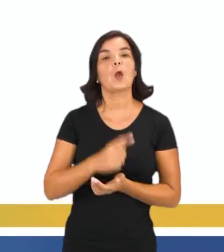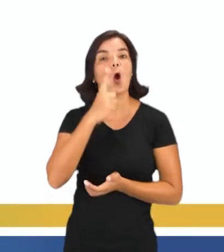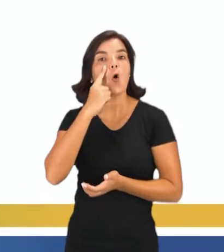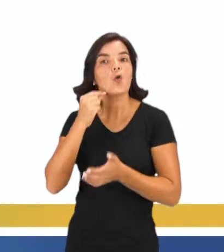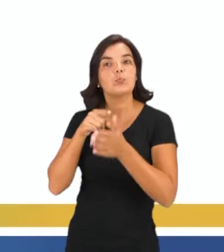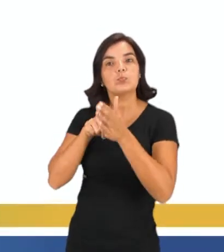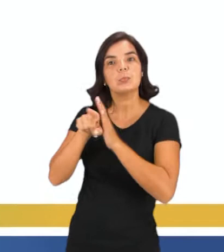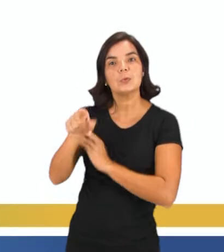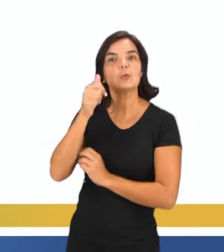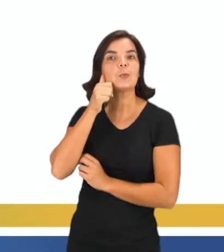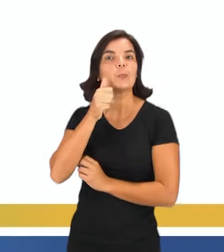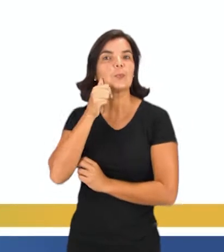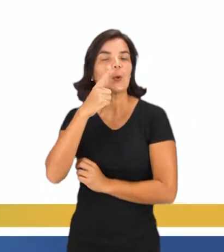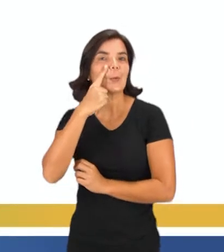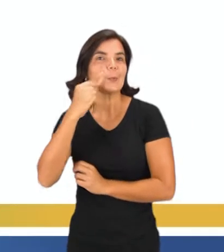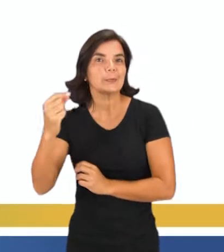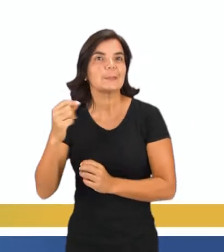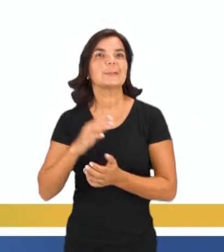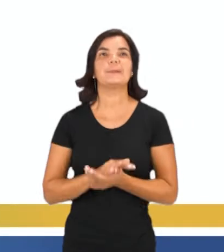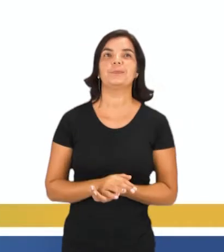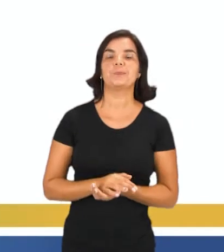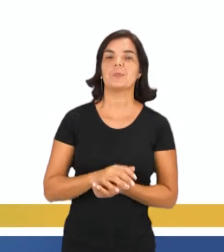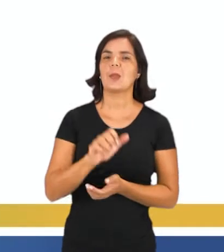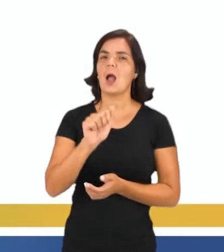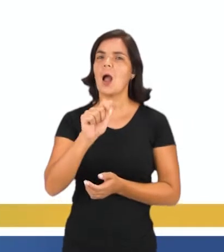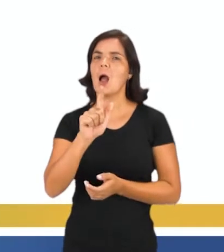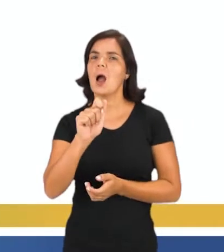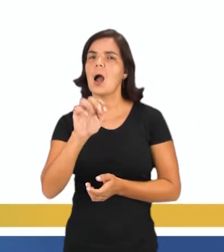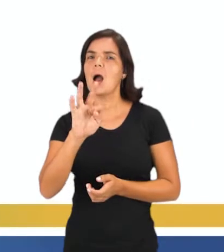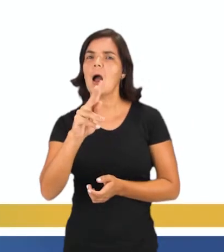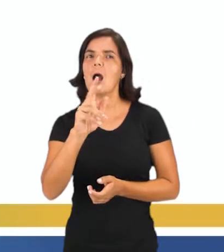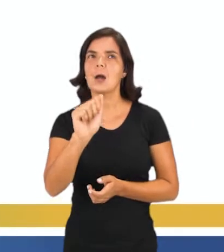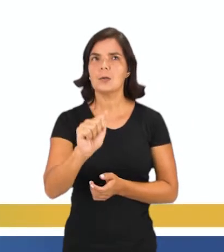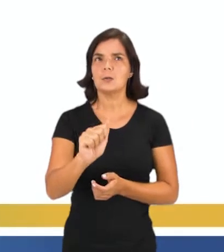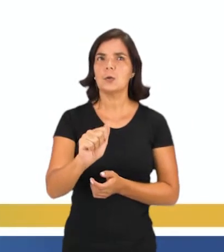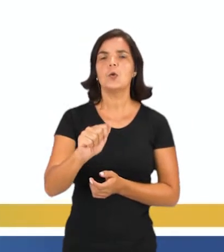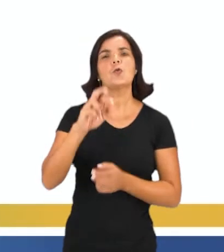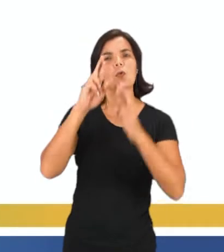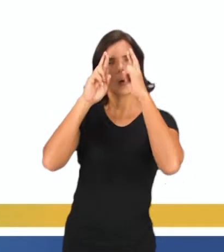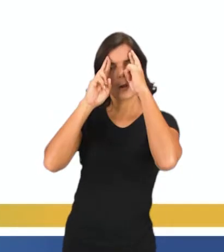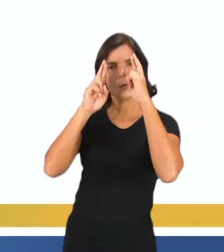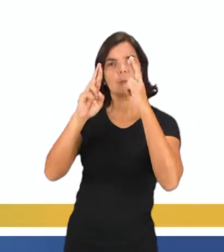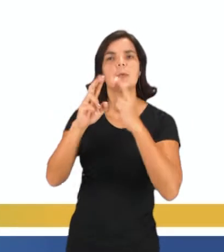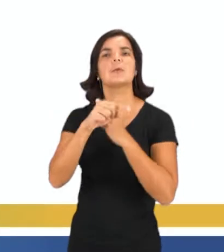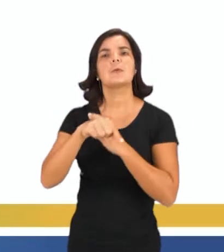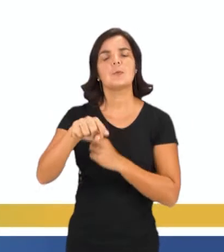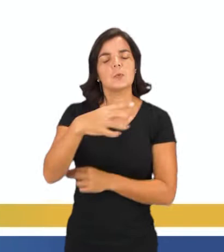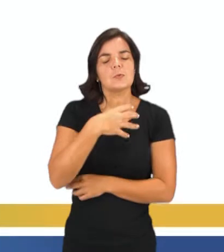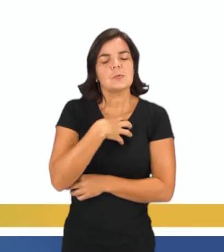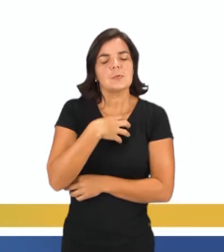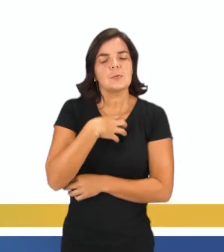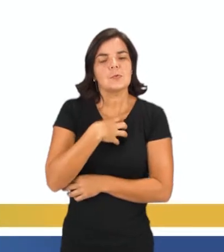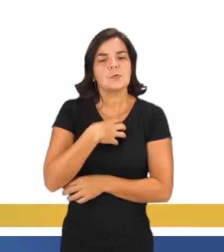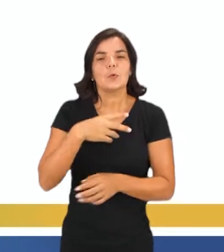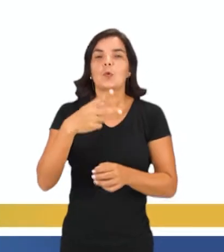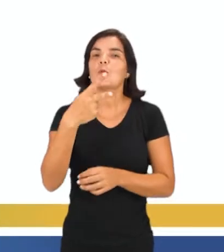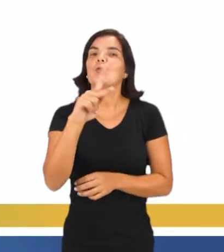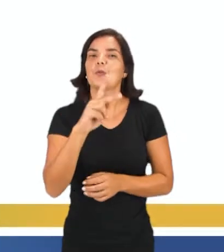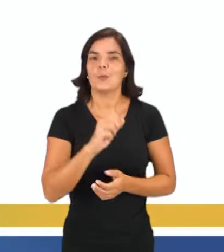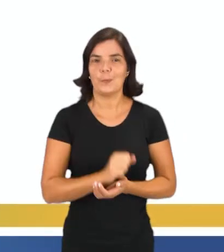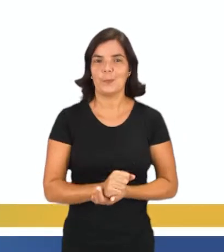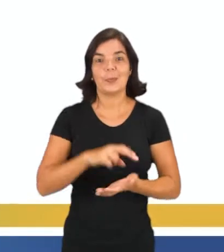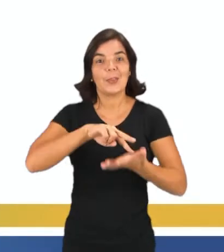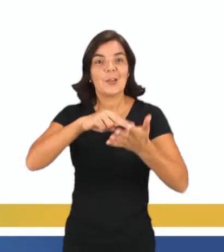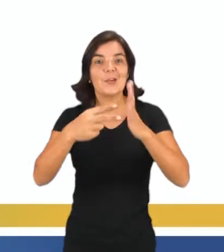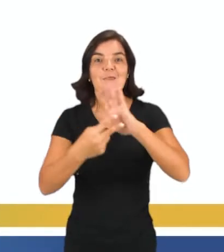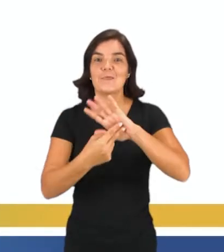gatinho pergunta para ela, ou melhor, ele diz: Ágata, com respeito a vós, eu me sinto assim, tuyo.